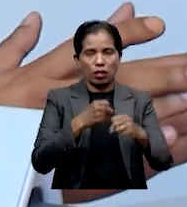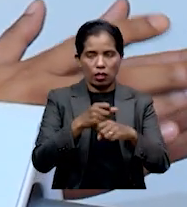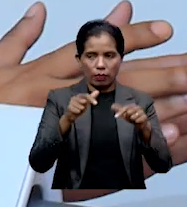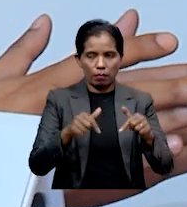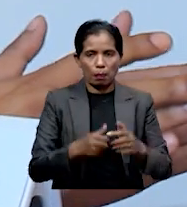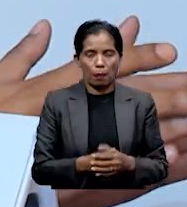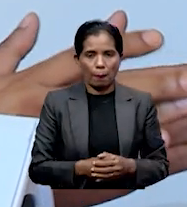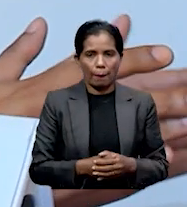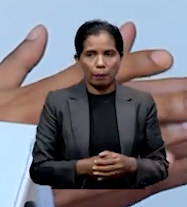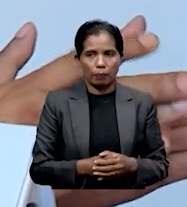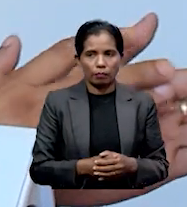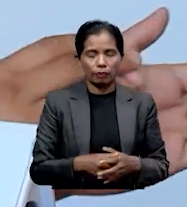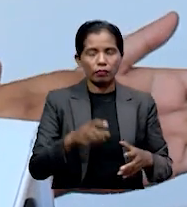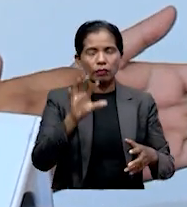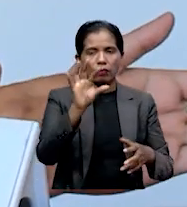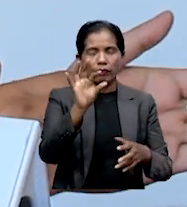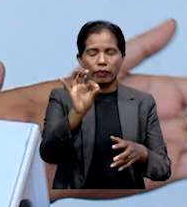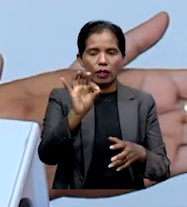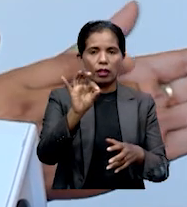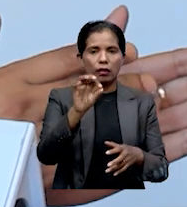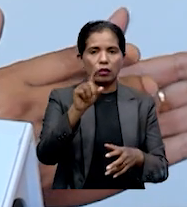usi 66000 ya tinan